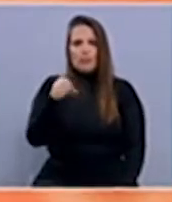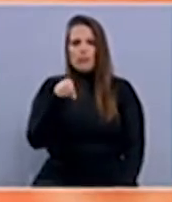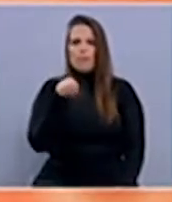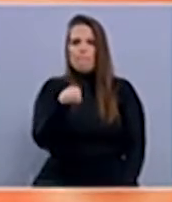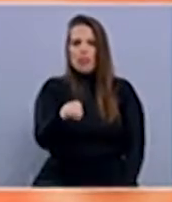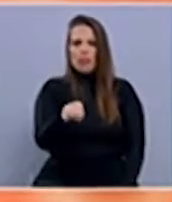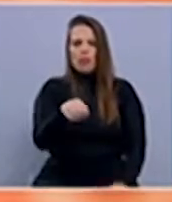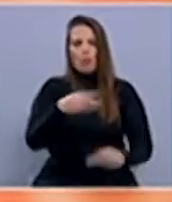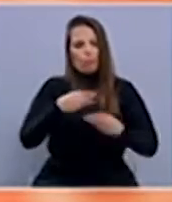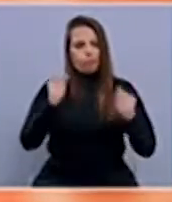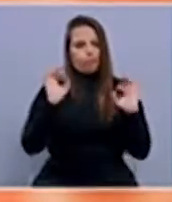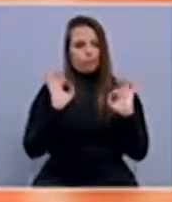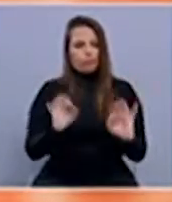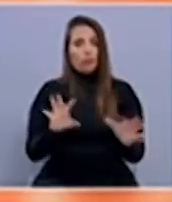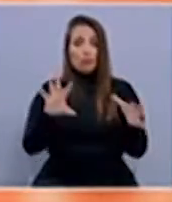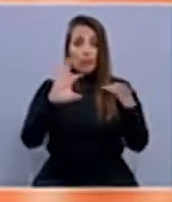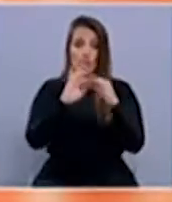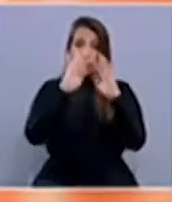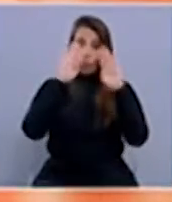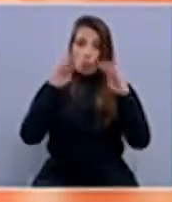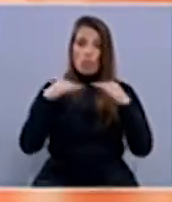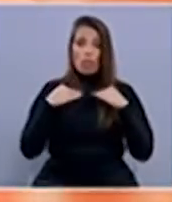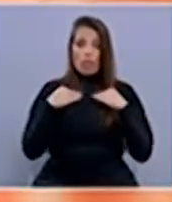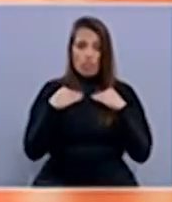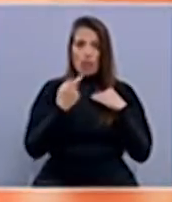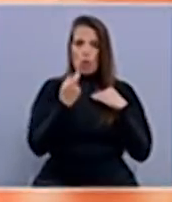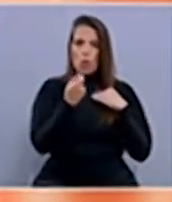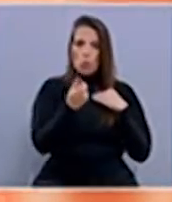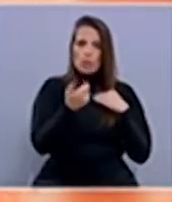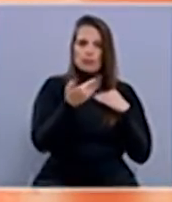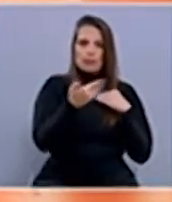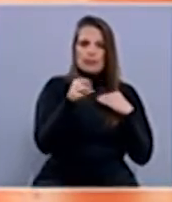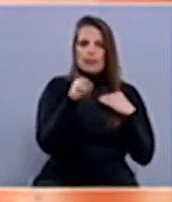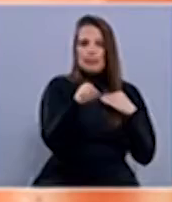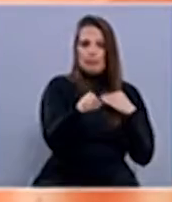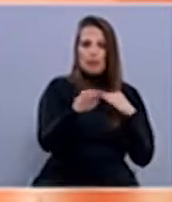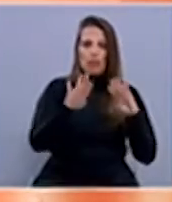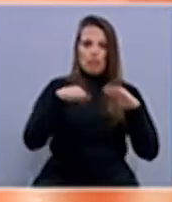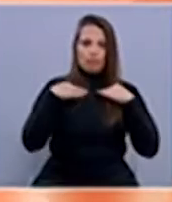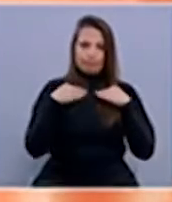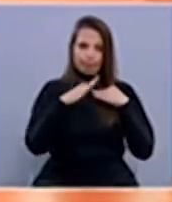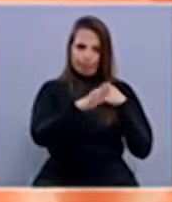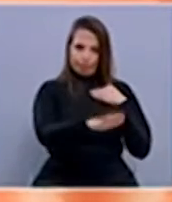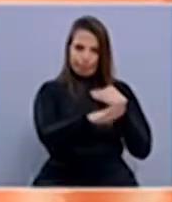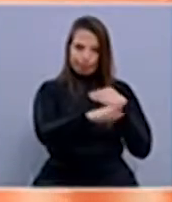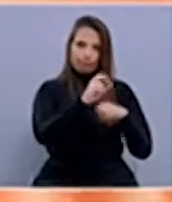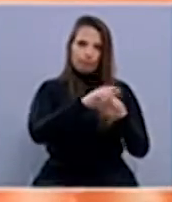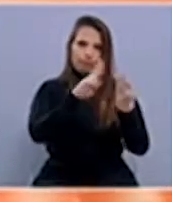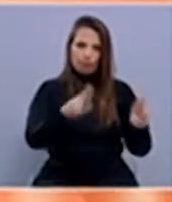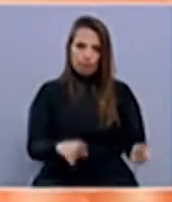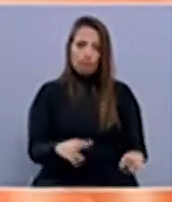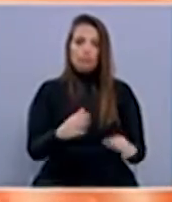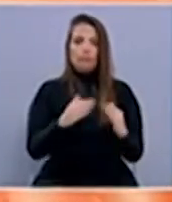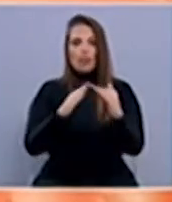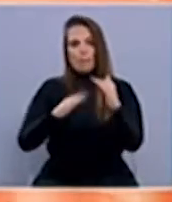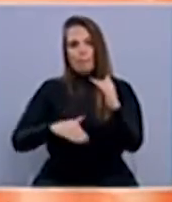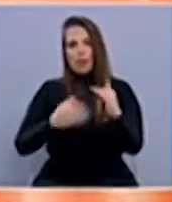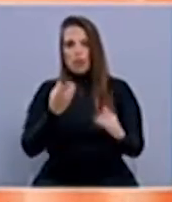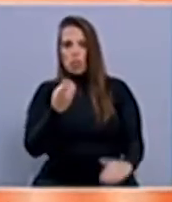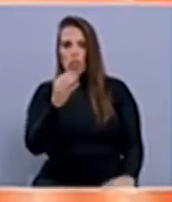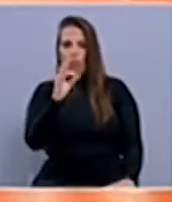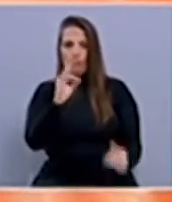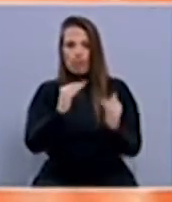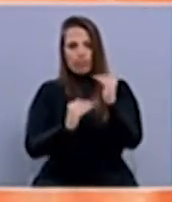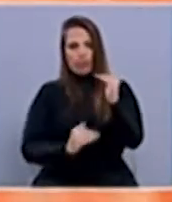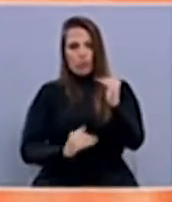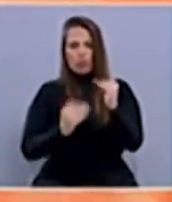recuperados. Em matéria de internamentos, quase 7 mil pessoas estão atualmente nas enfermarias dos hospitais, menos 94